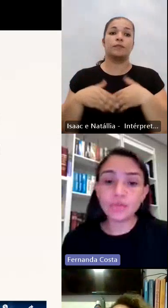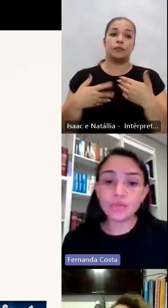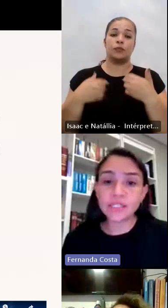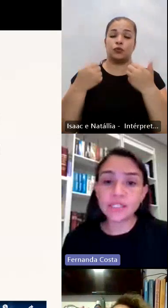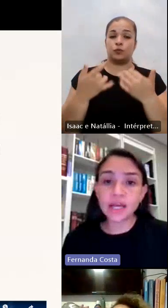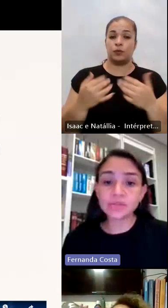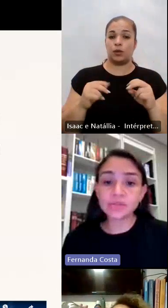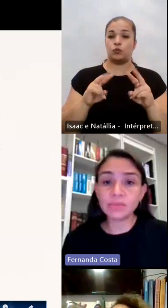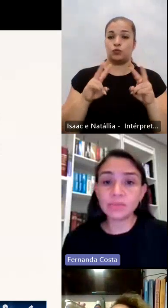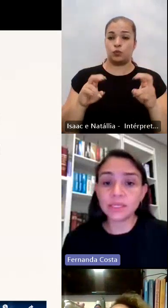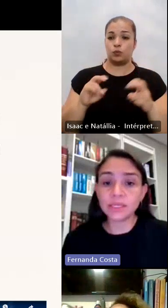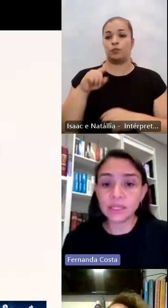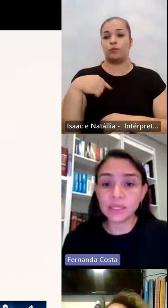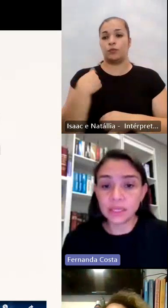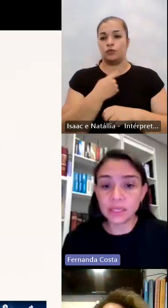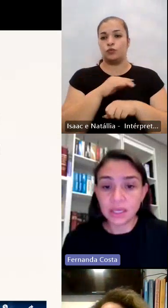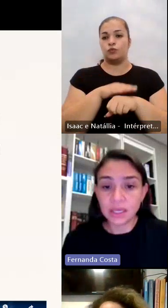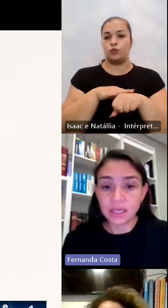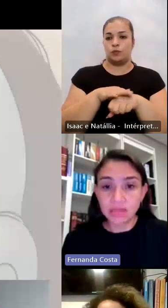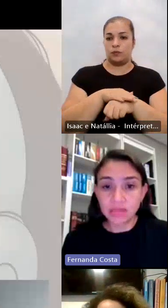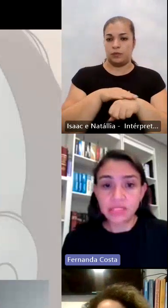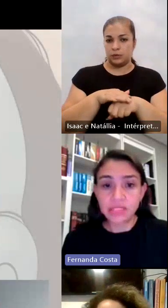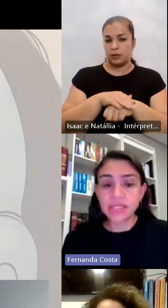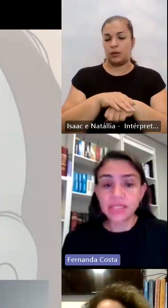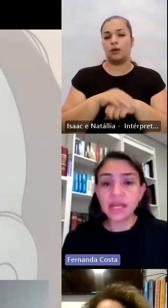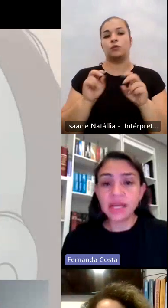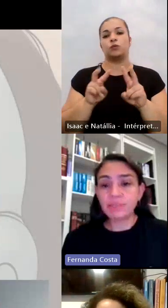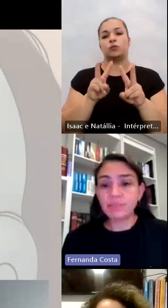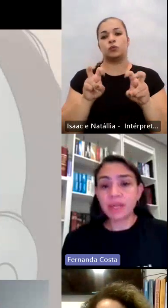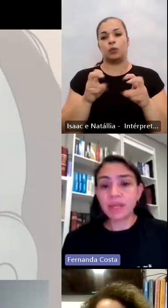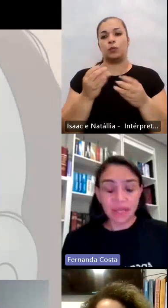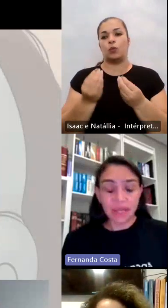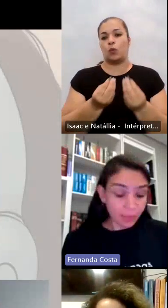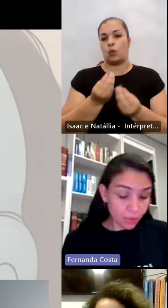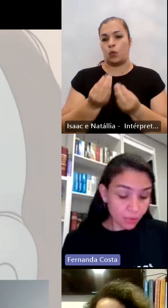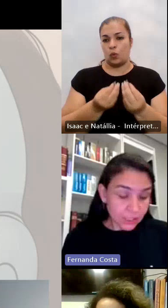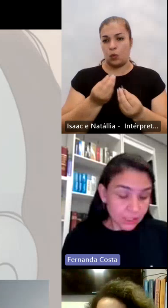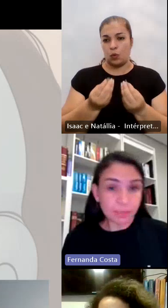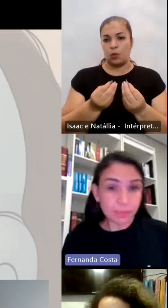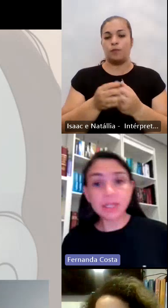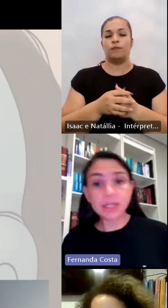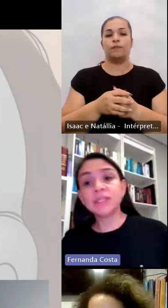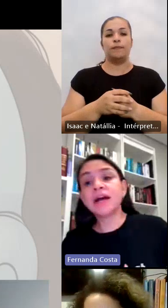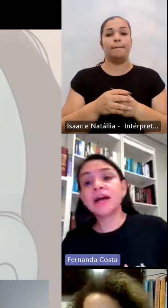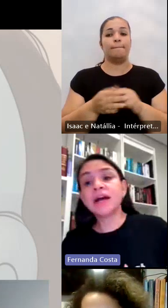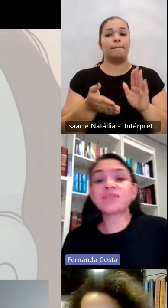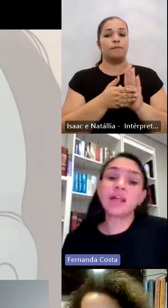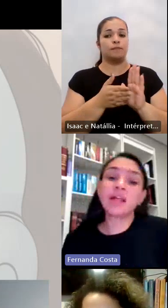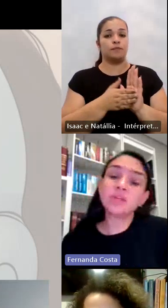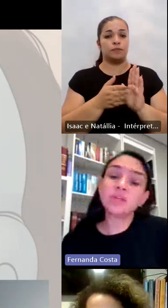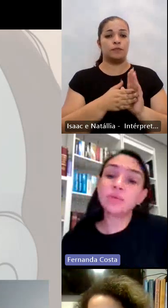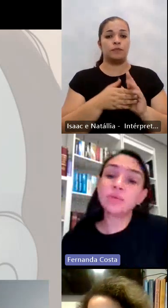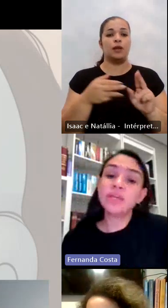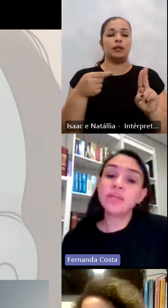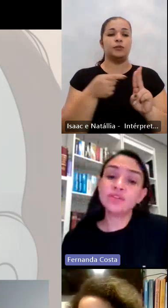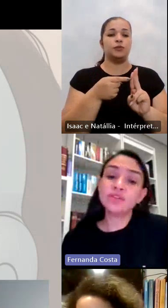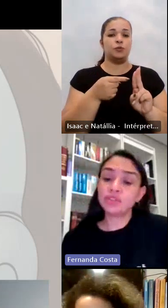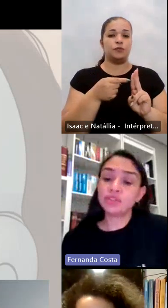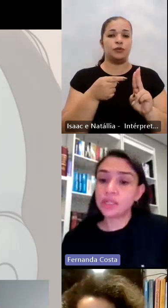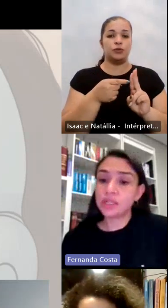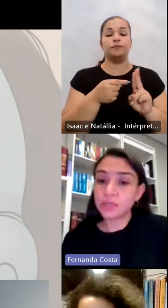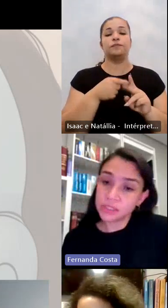gente conversar sobre essa questão, a proposta dessa primeira unidade é falar da anatomia